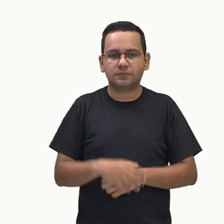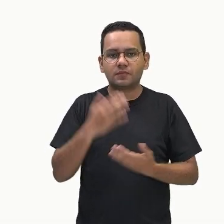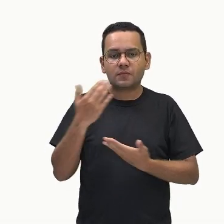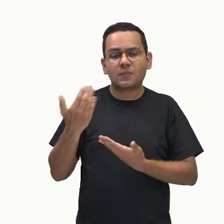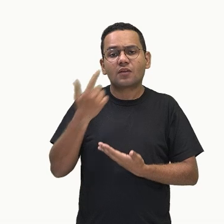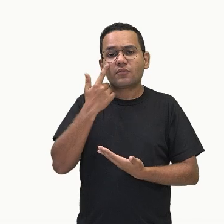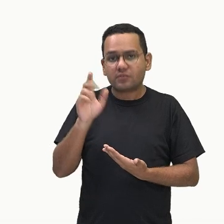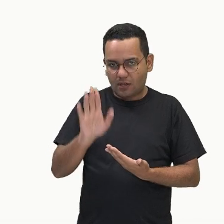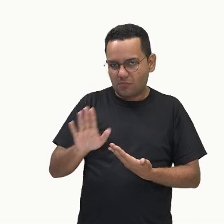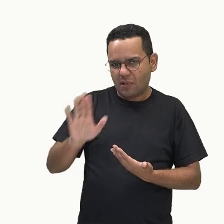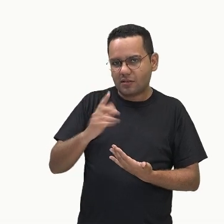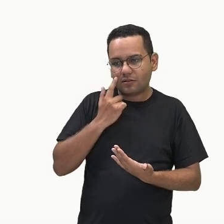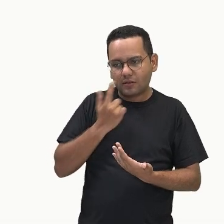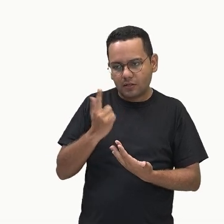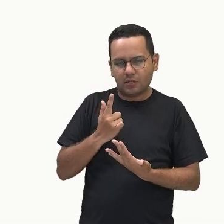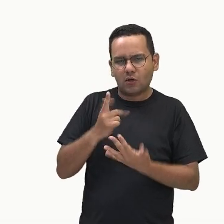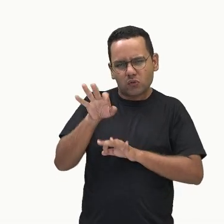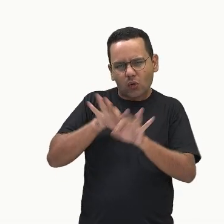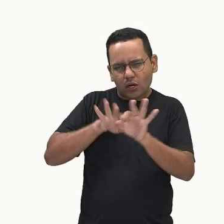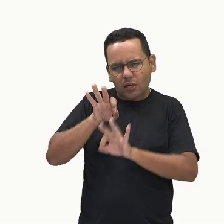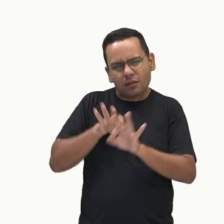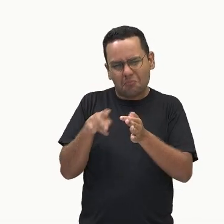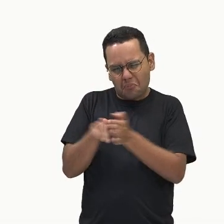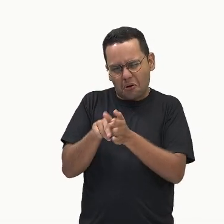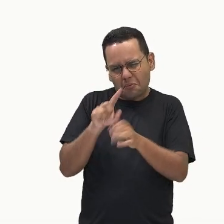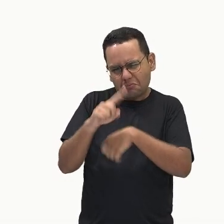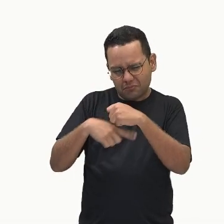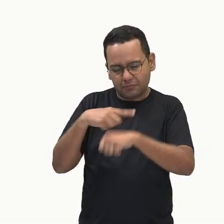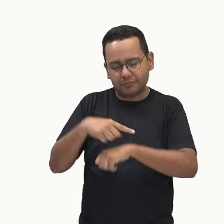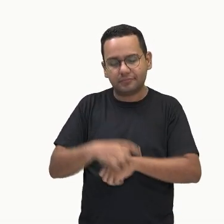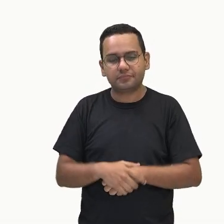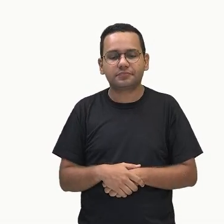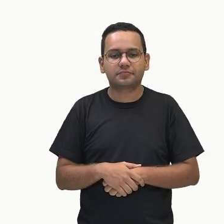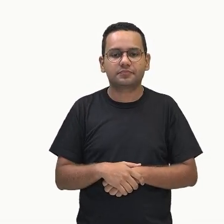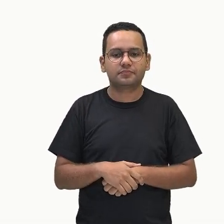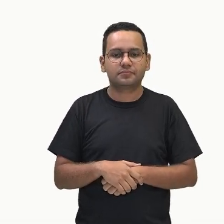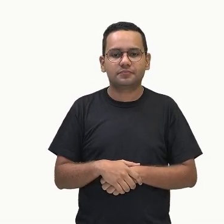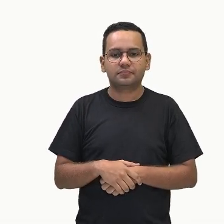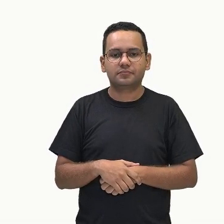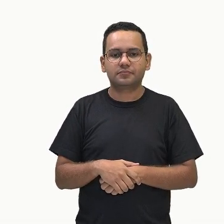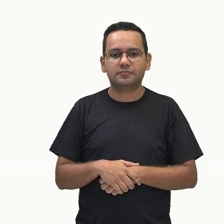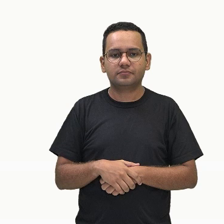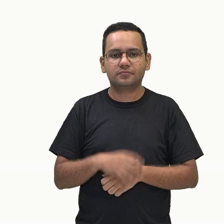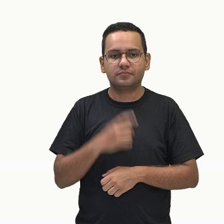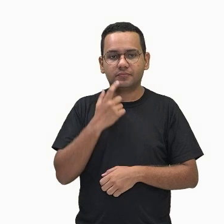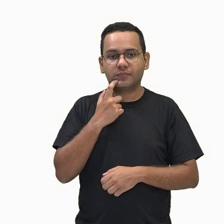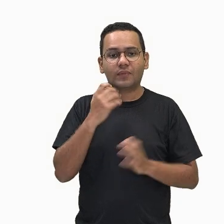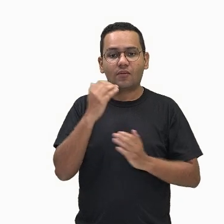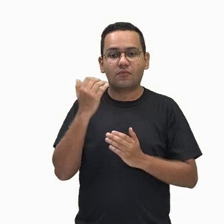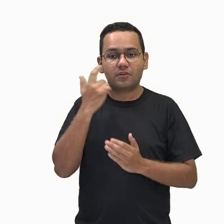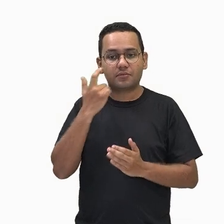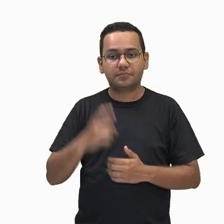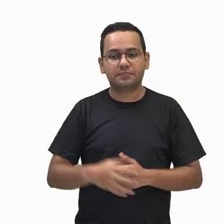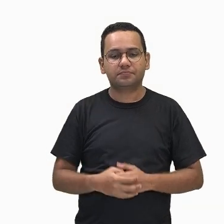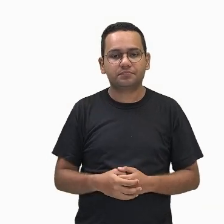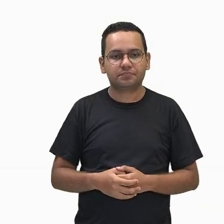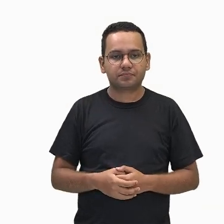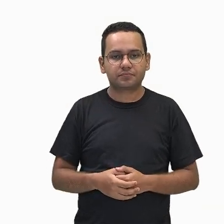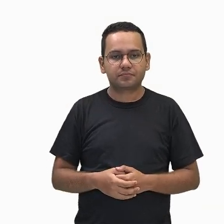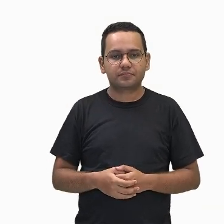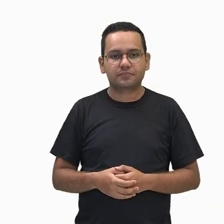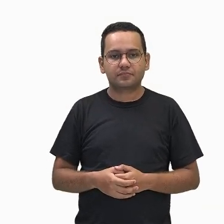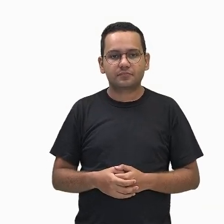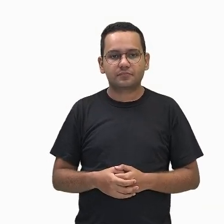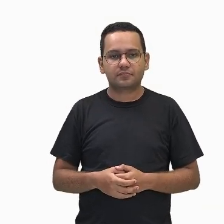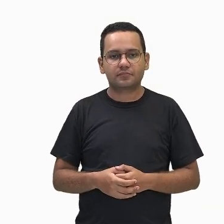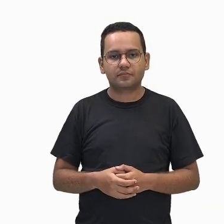estrutura do nosso átomo, correto? Então, vamos ver o resumo sobre a estrutura do átomo. Então, o